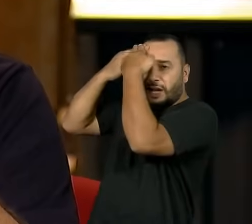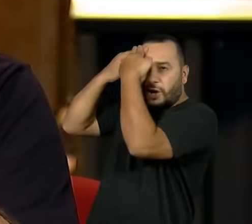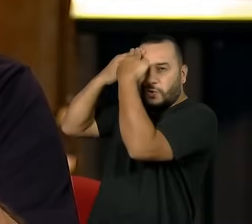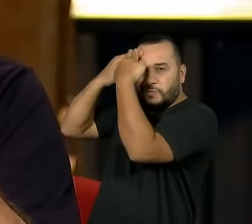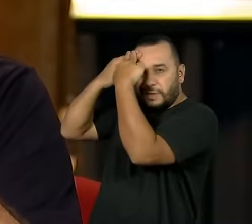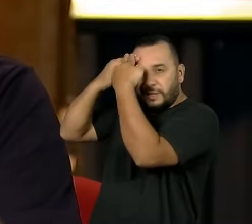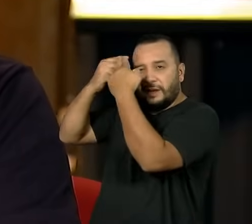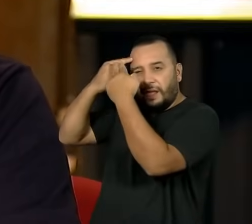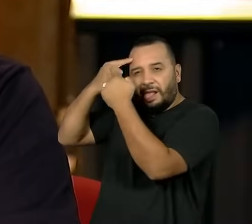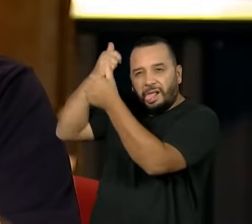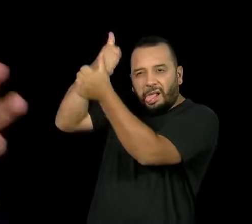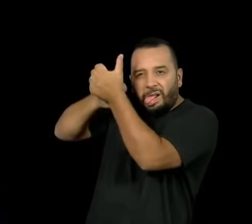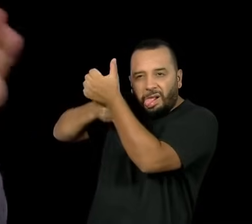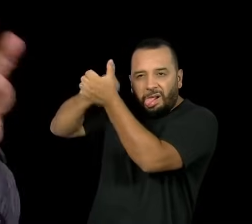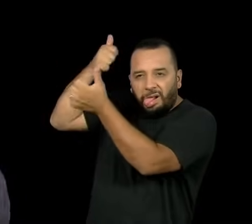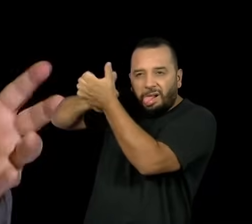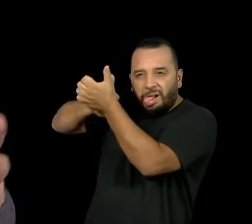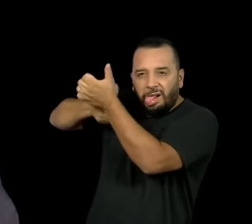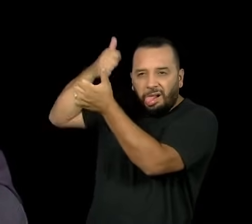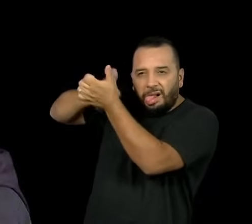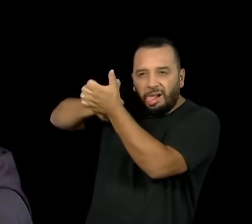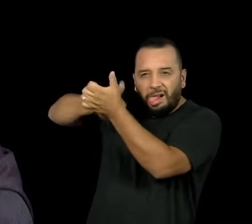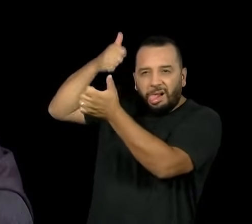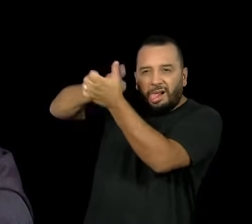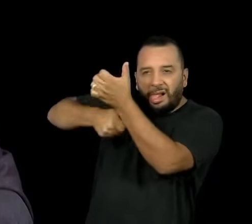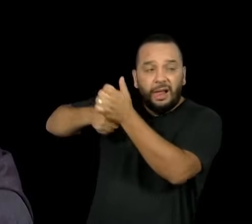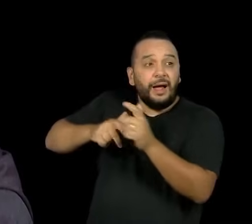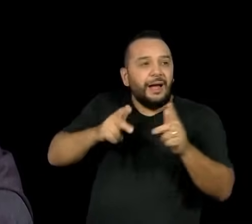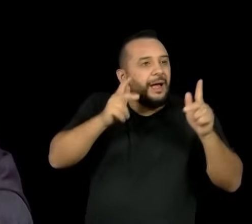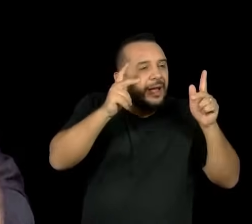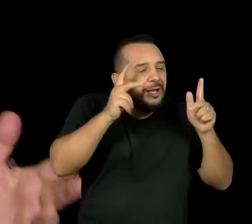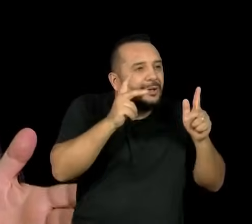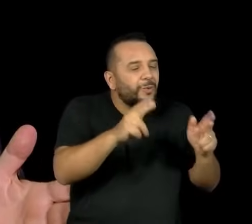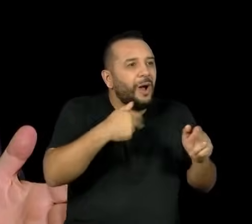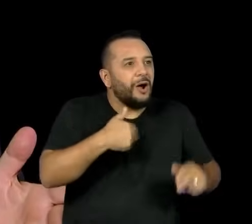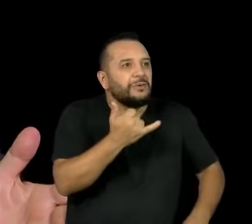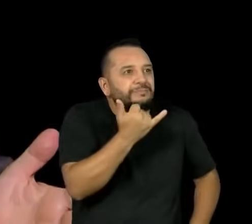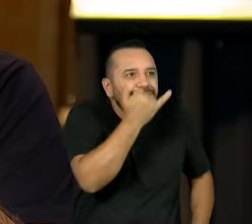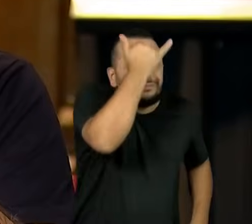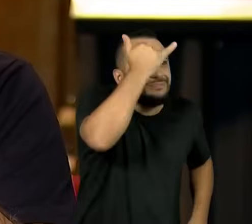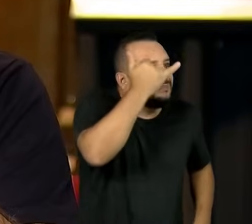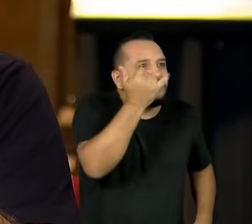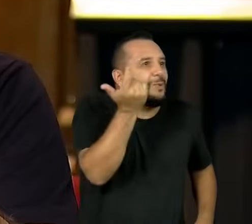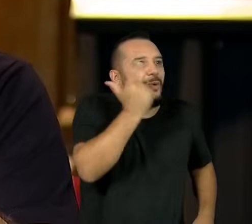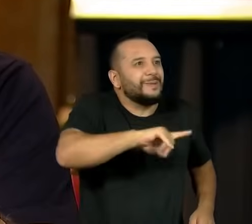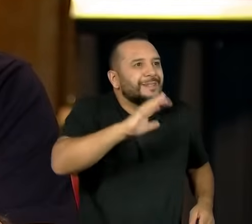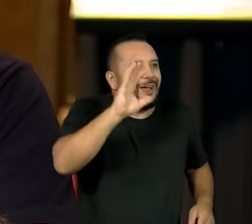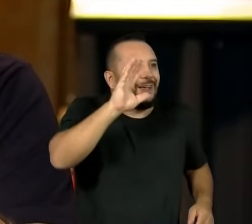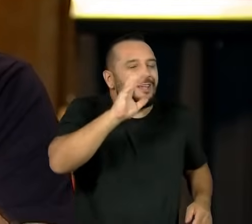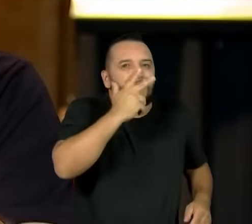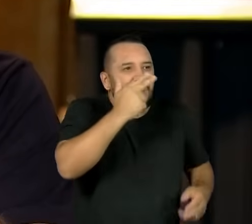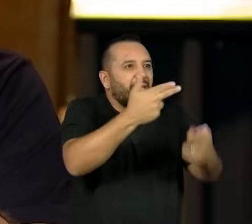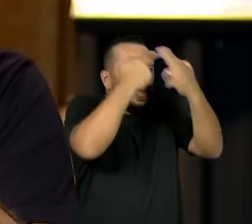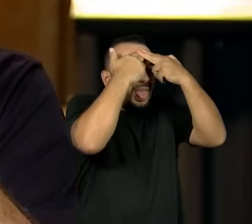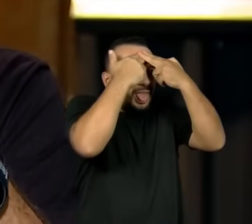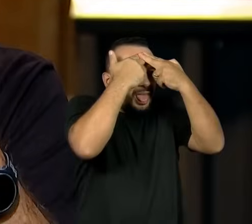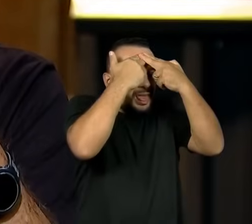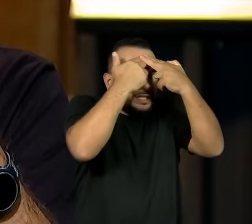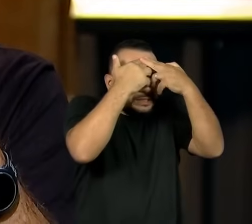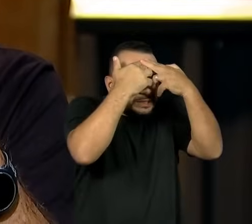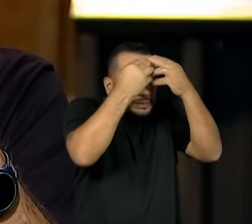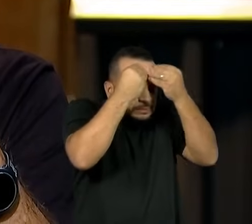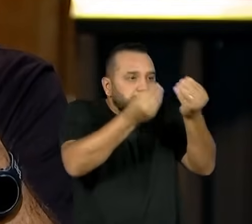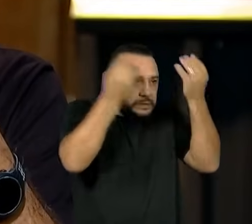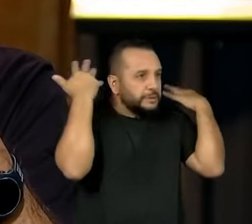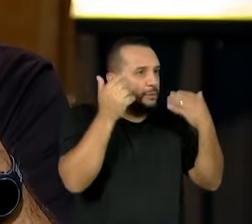quadros ruminativos, Espécie de uma negativos. armadilha que você caiu e não consegue. E fica ali, Aparentemente está preso. A ansiedade já é no